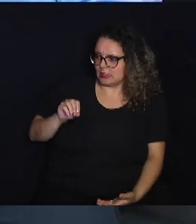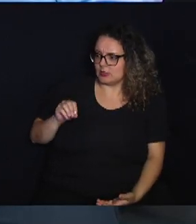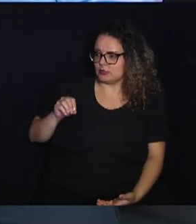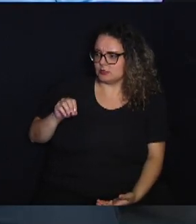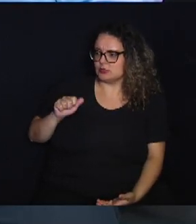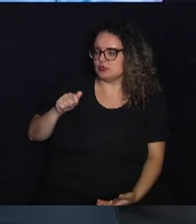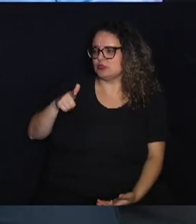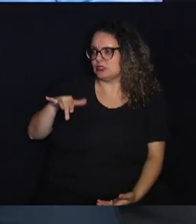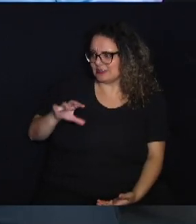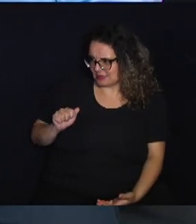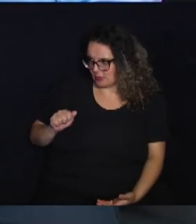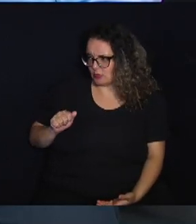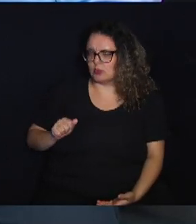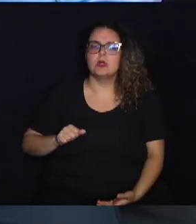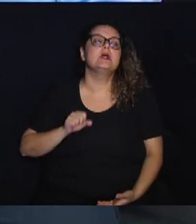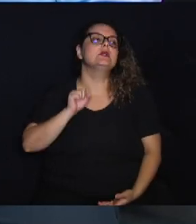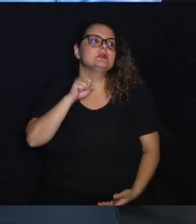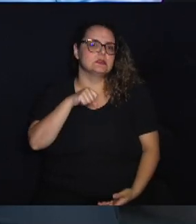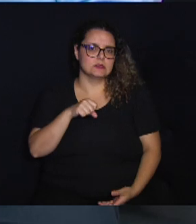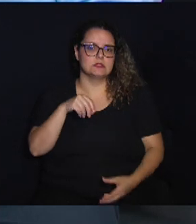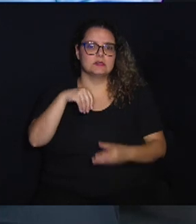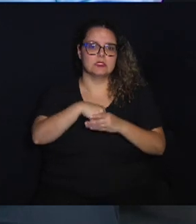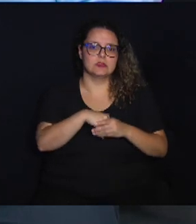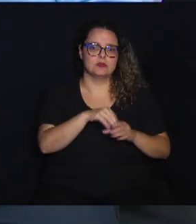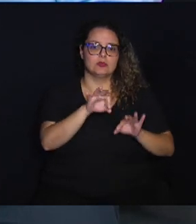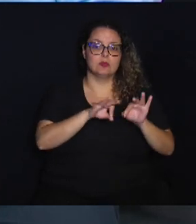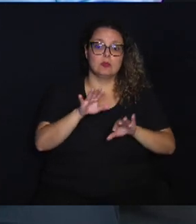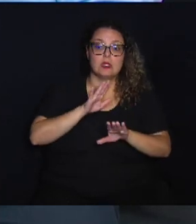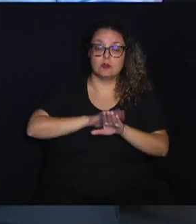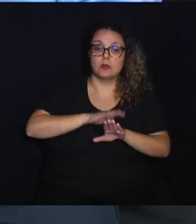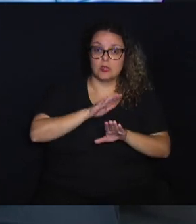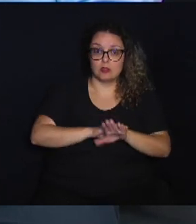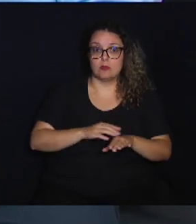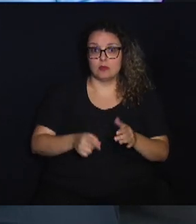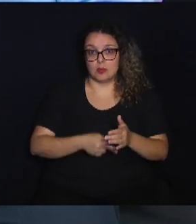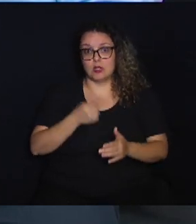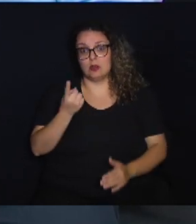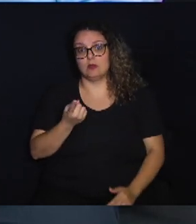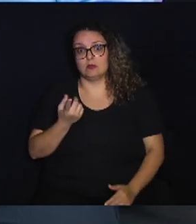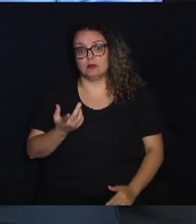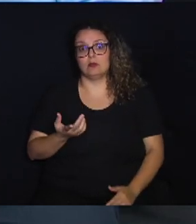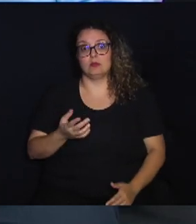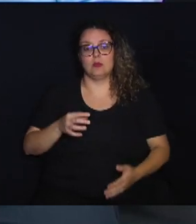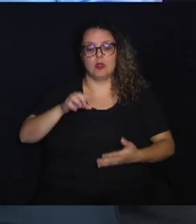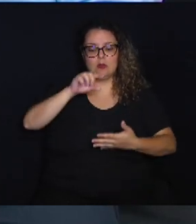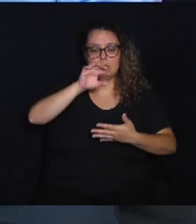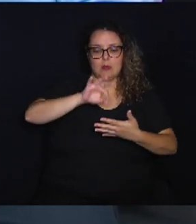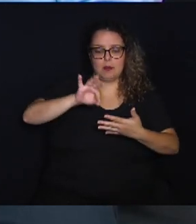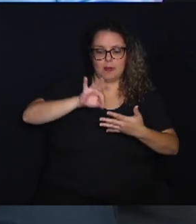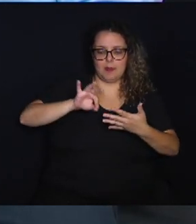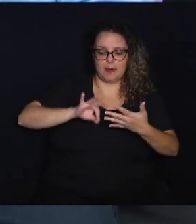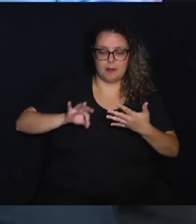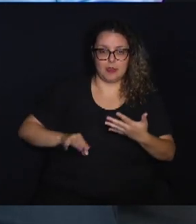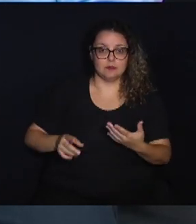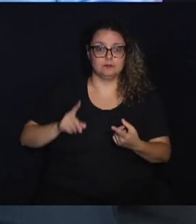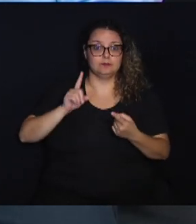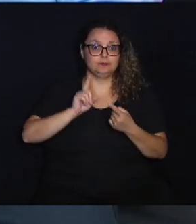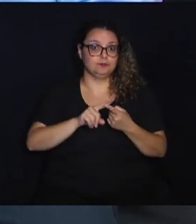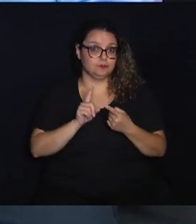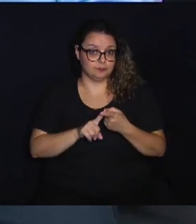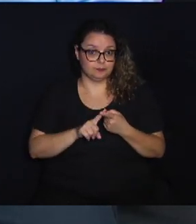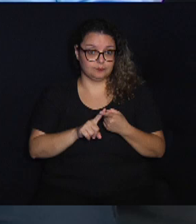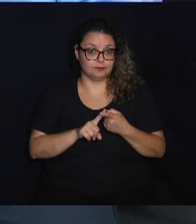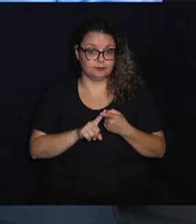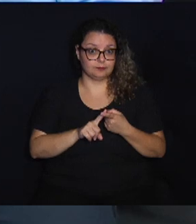Dentro desse plano de ação, nós vamos, primeiramente, né, podemos elencar que no plano de ação,